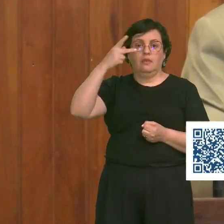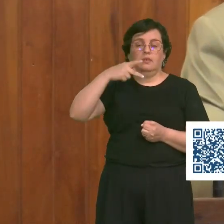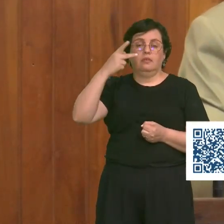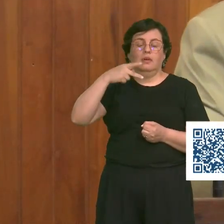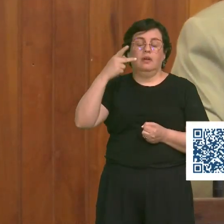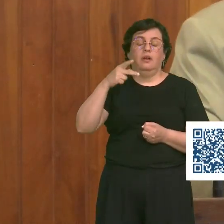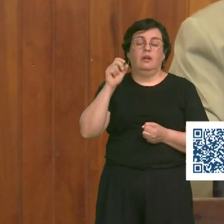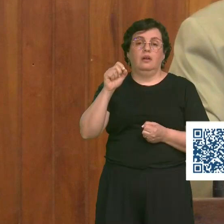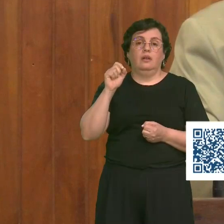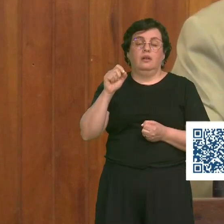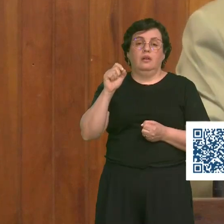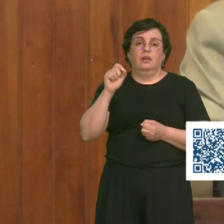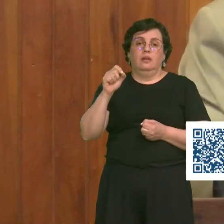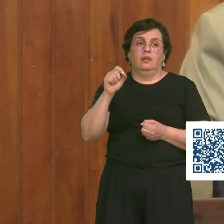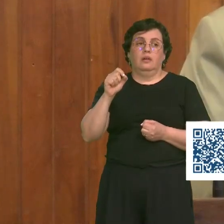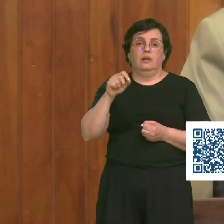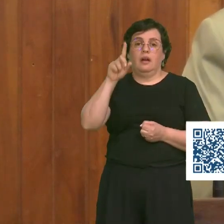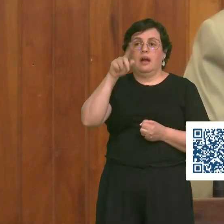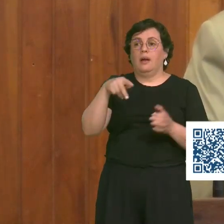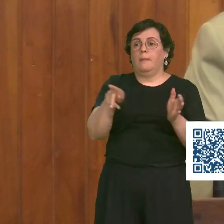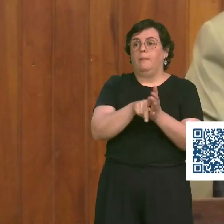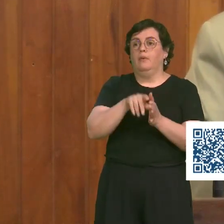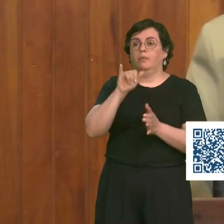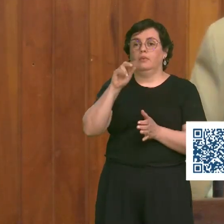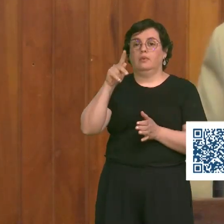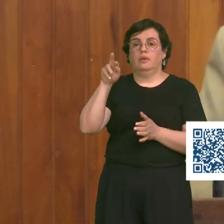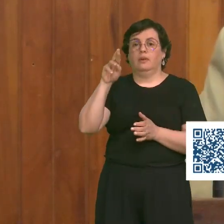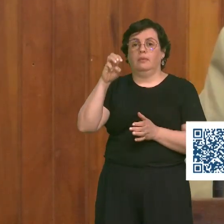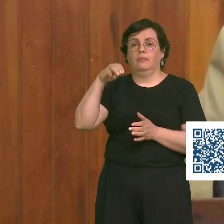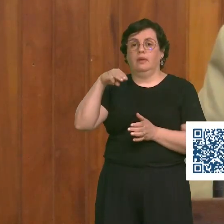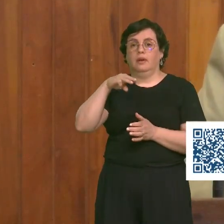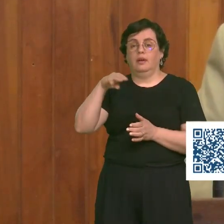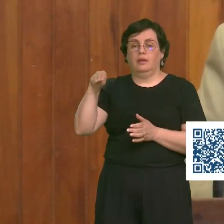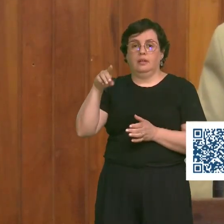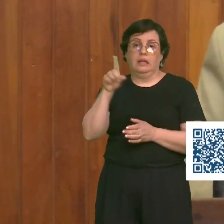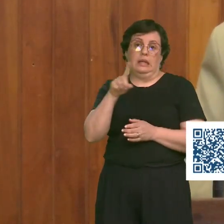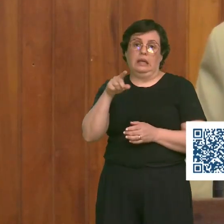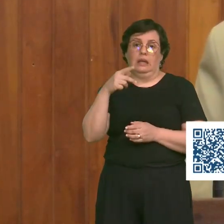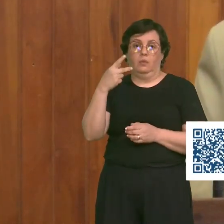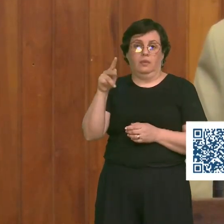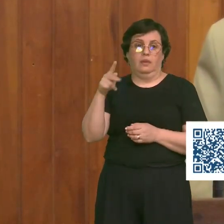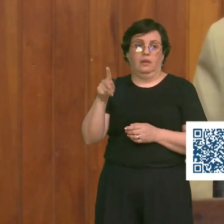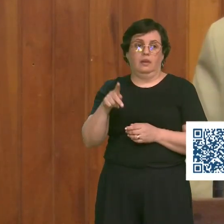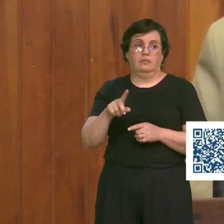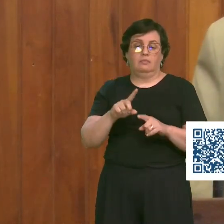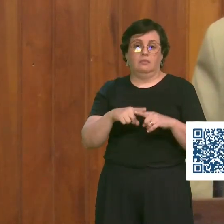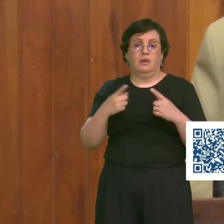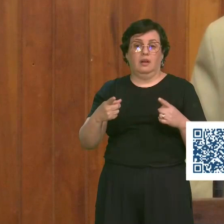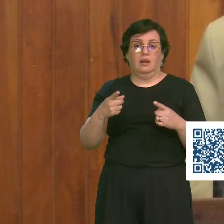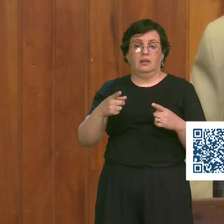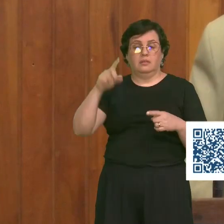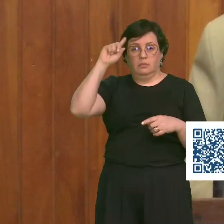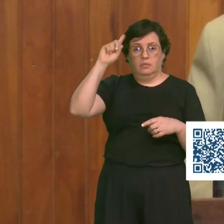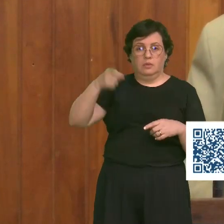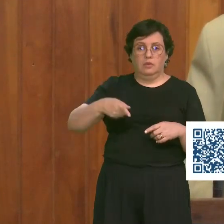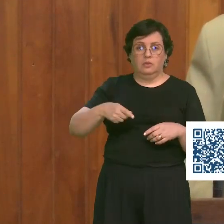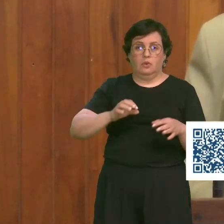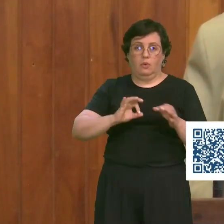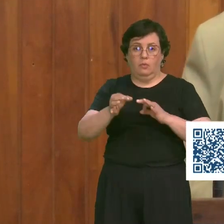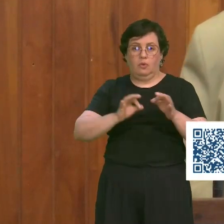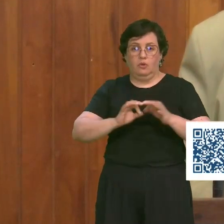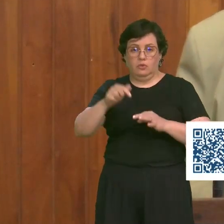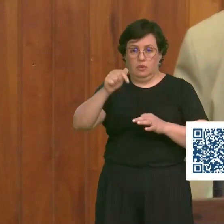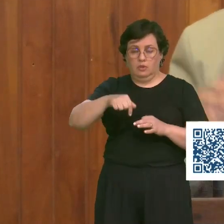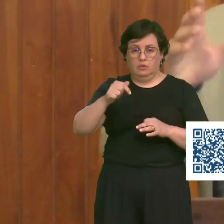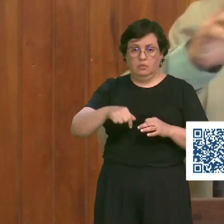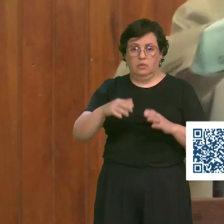que era do Ipê não era dele inclusive ele mandou um projeto para consolidar a dívida no final do exercício aqui para